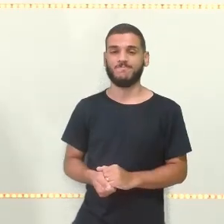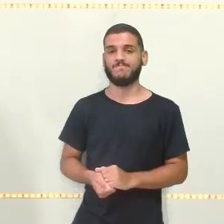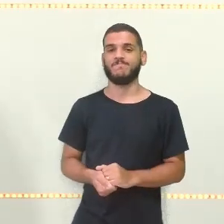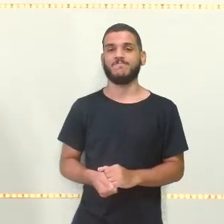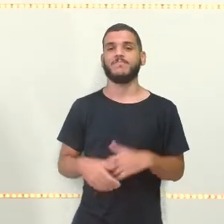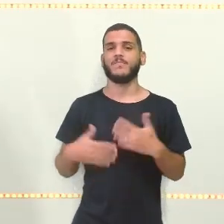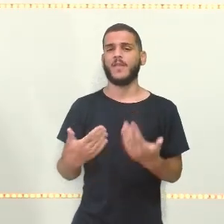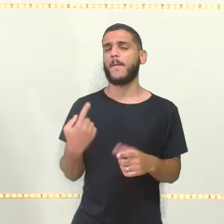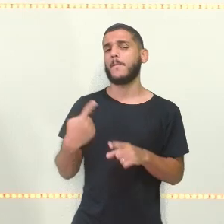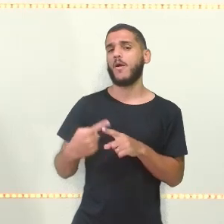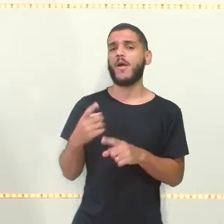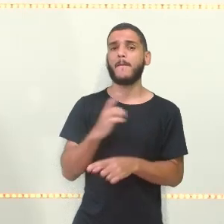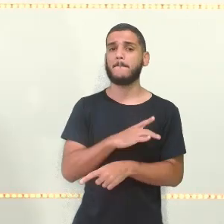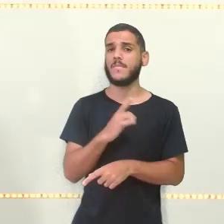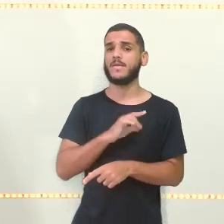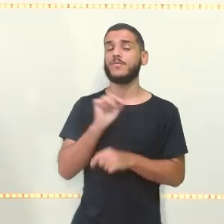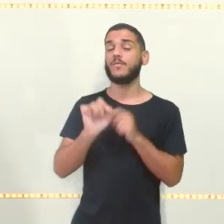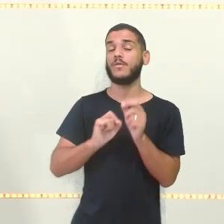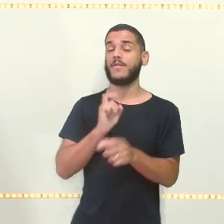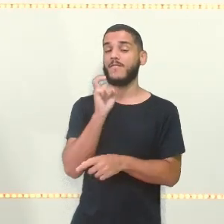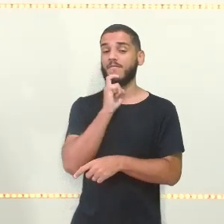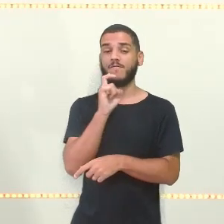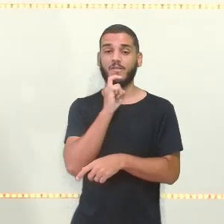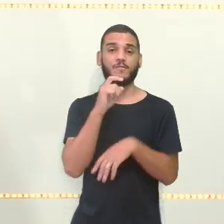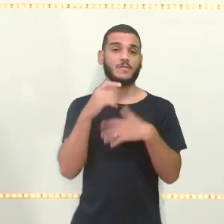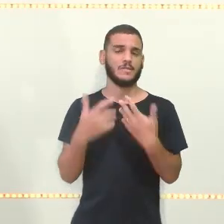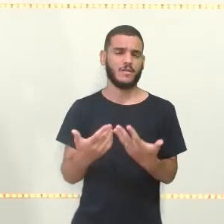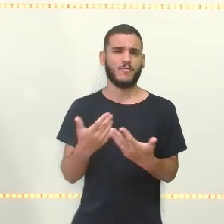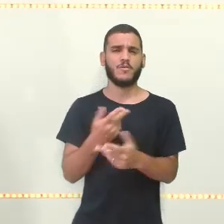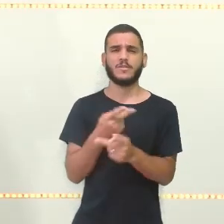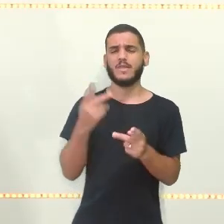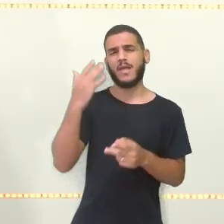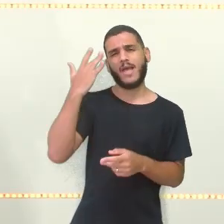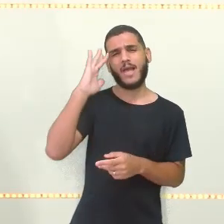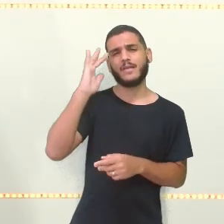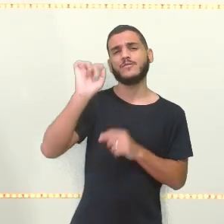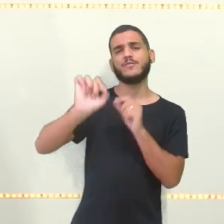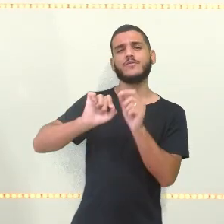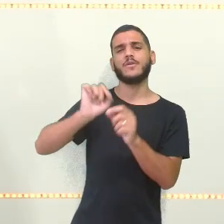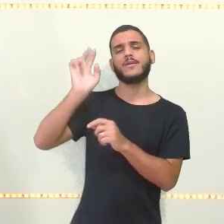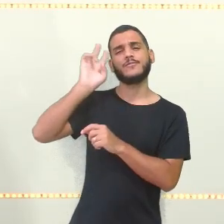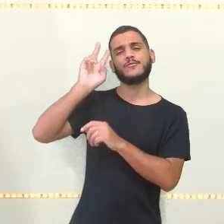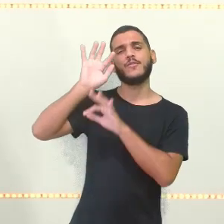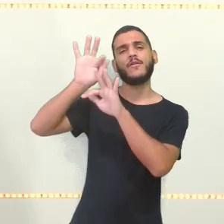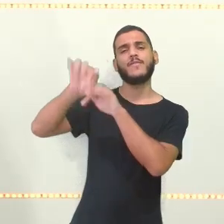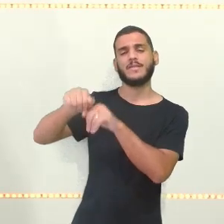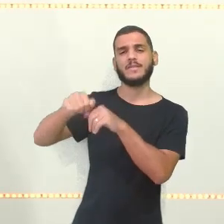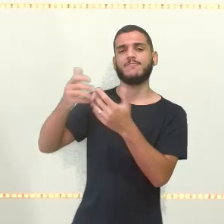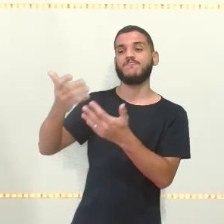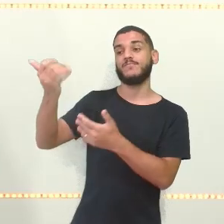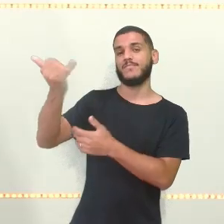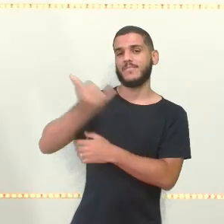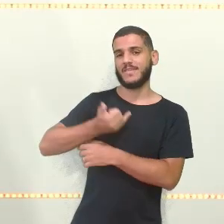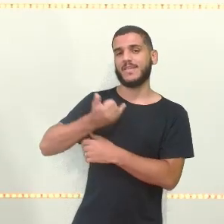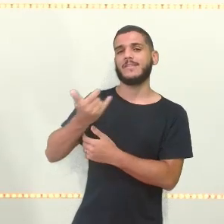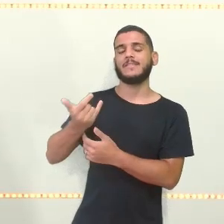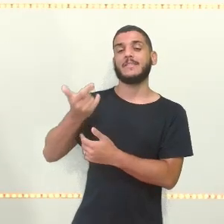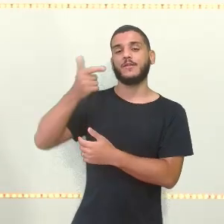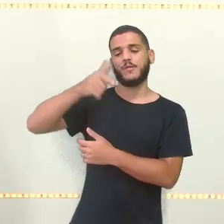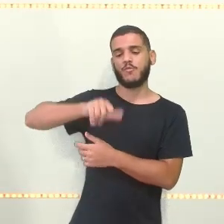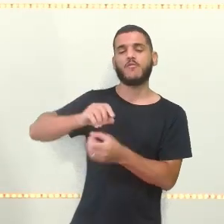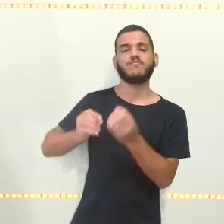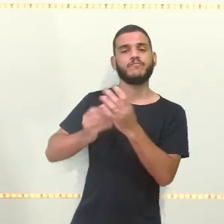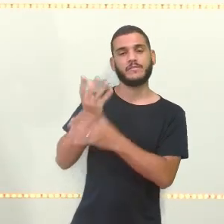é? Porque ela estava com medo daquele frio. Como você acha que essa história deveria terminar? Conta para mim, refaz